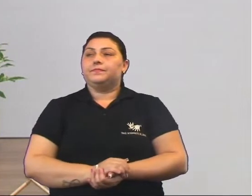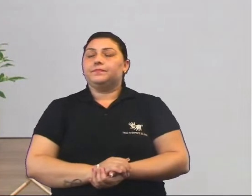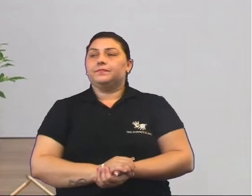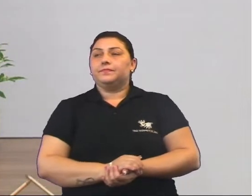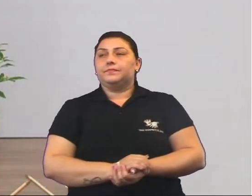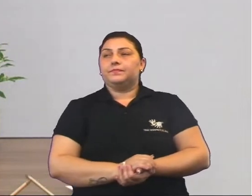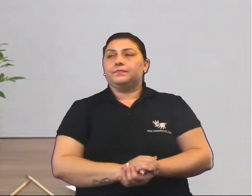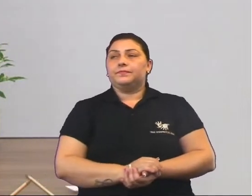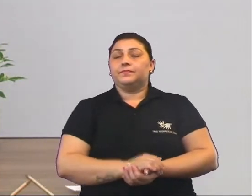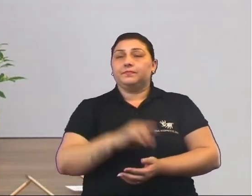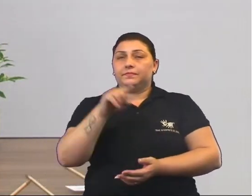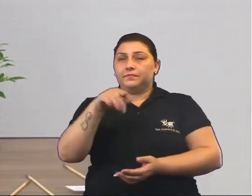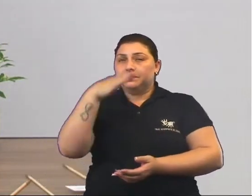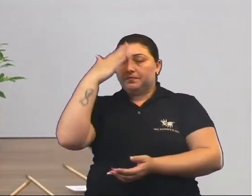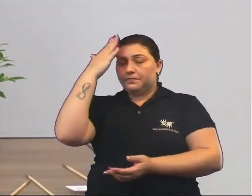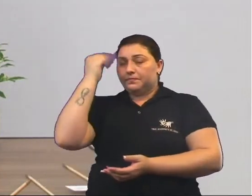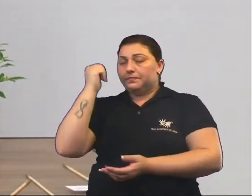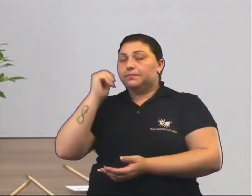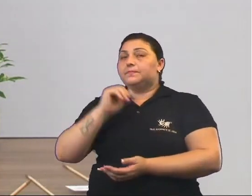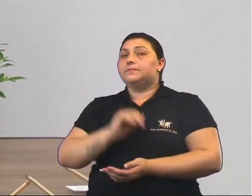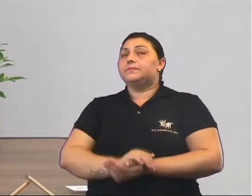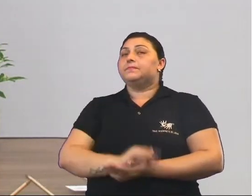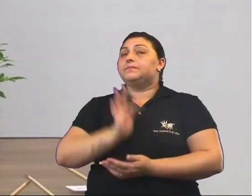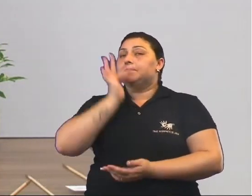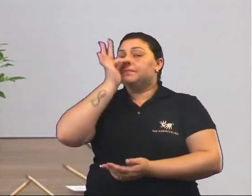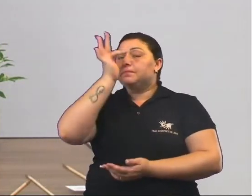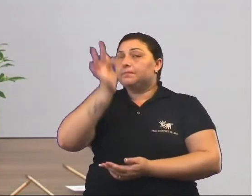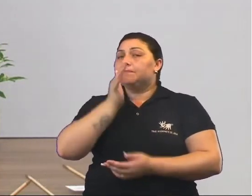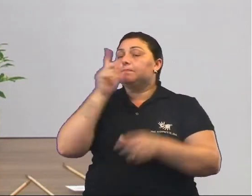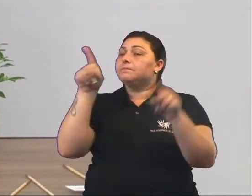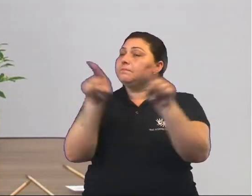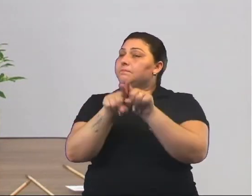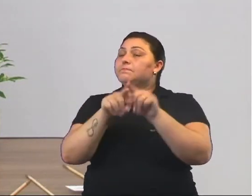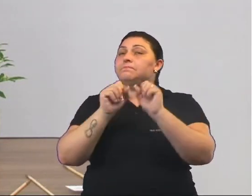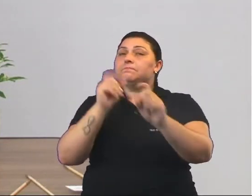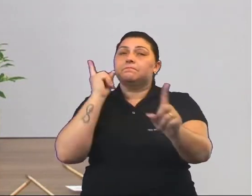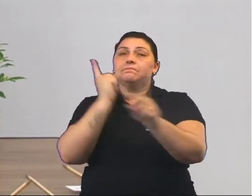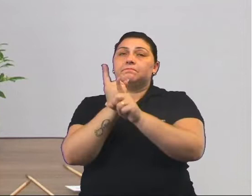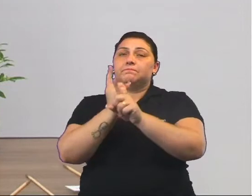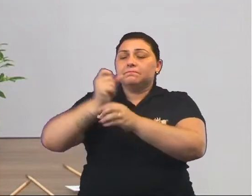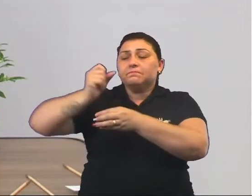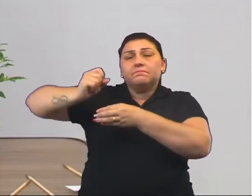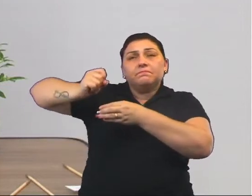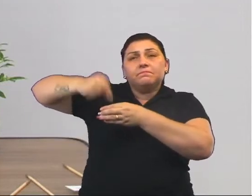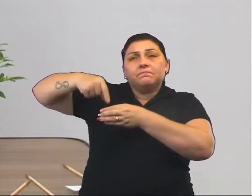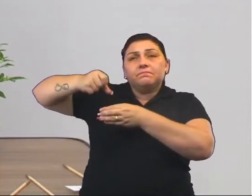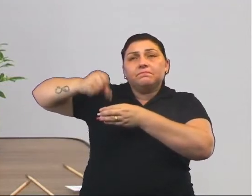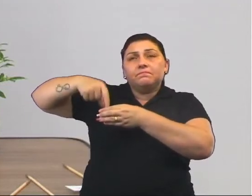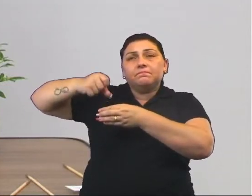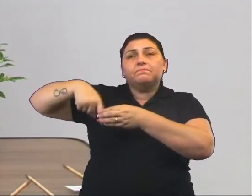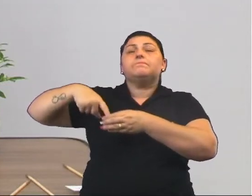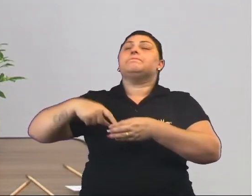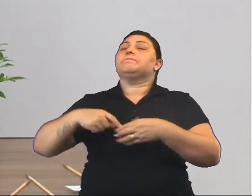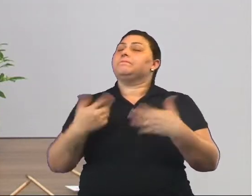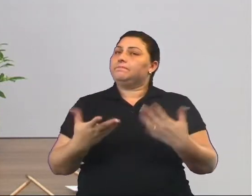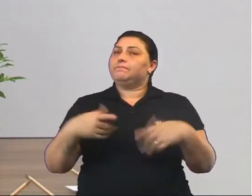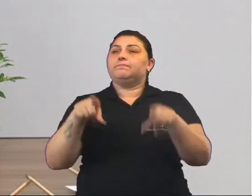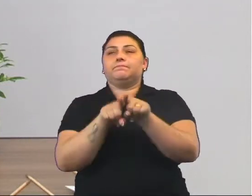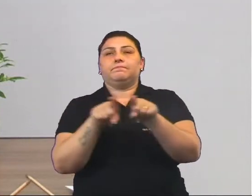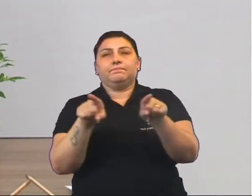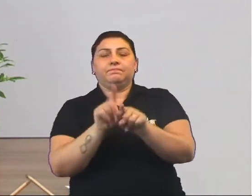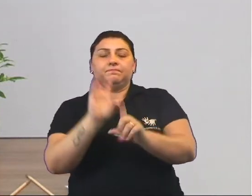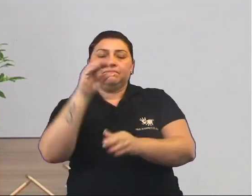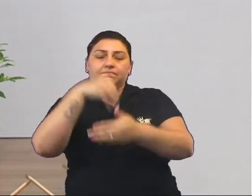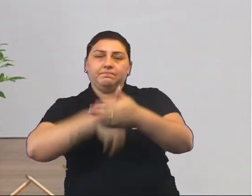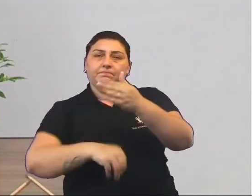os frutos. E você sabia que aqui nas flores que também nós podemos encontrar a semente? Podemos encontrar a semente também